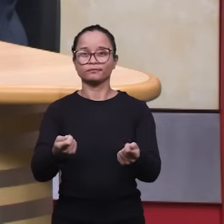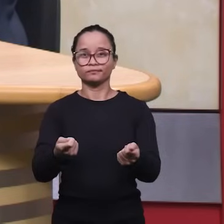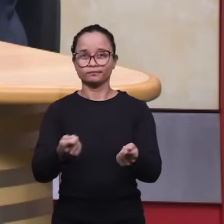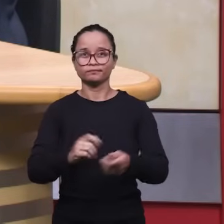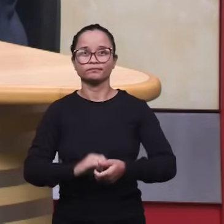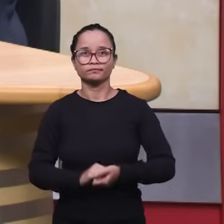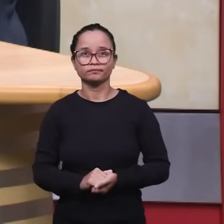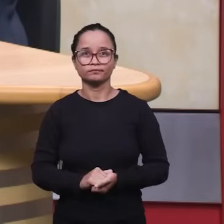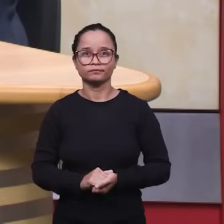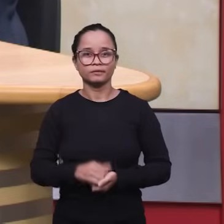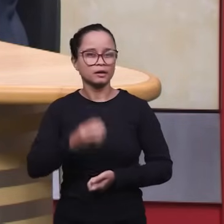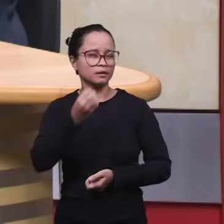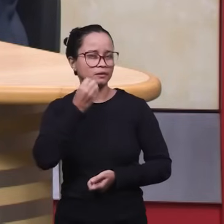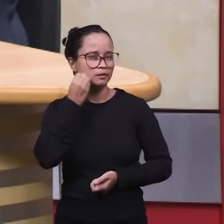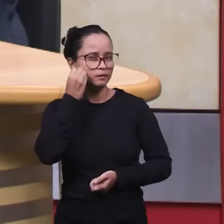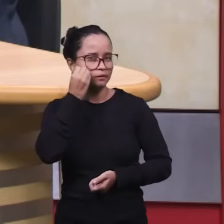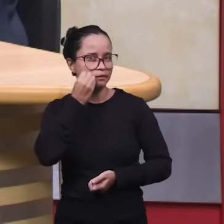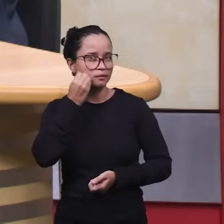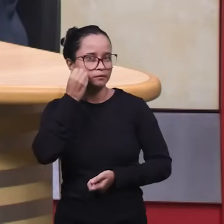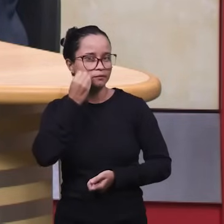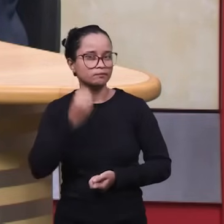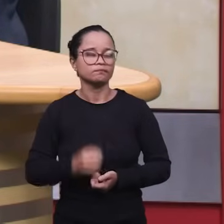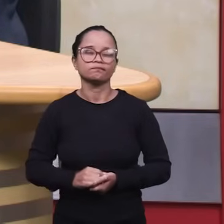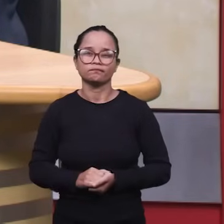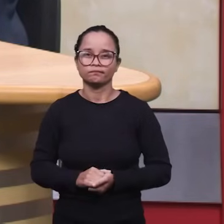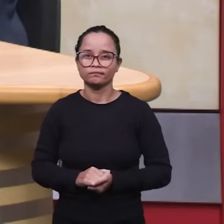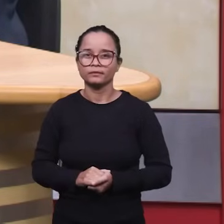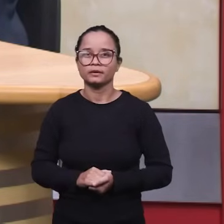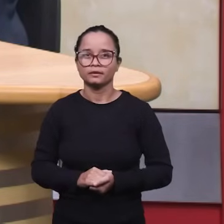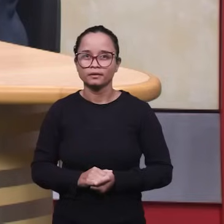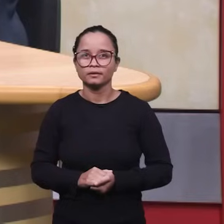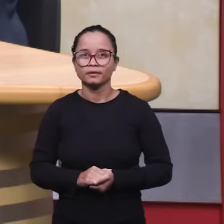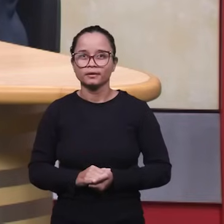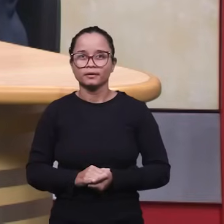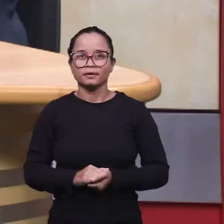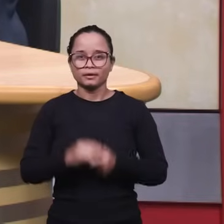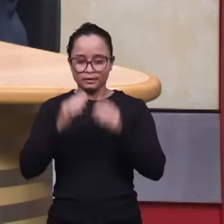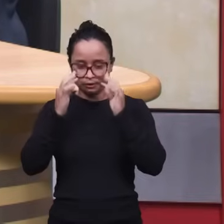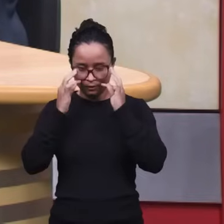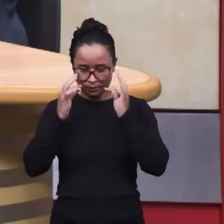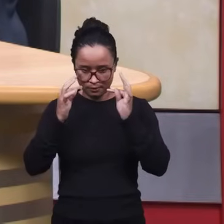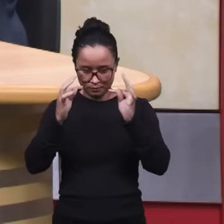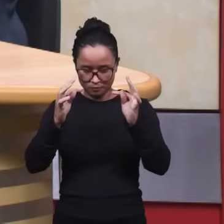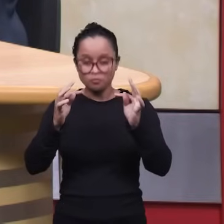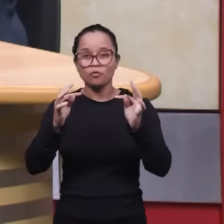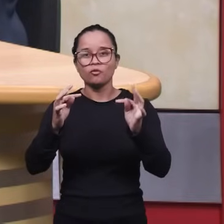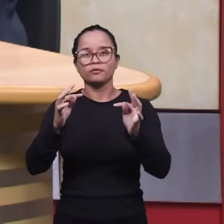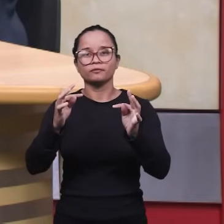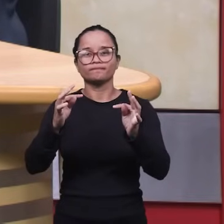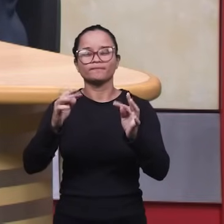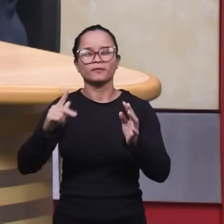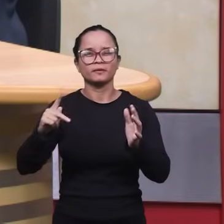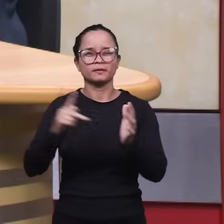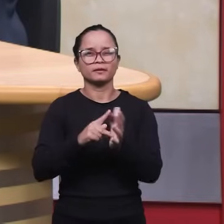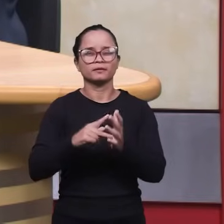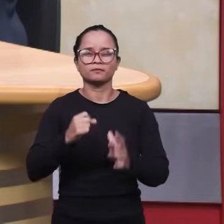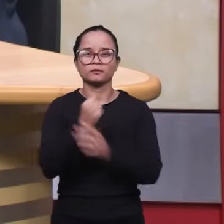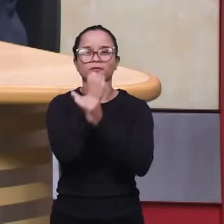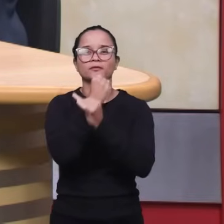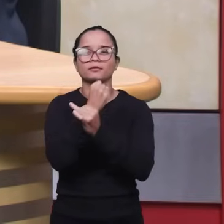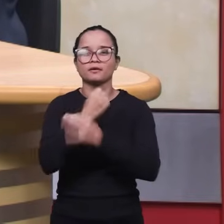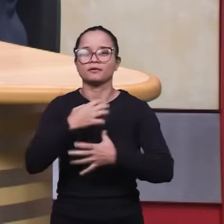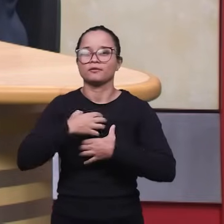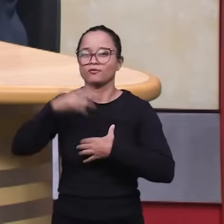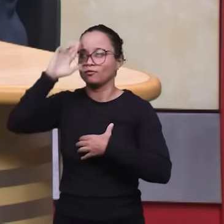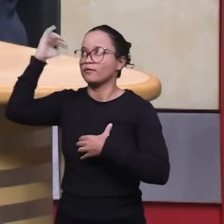e a experiência que se testifica, né? se consolida, é ouvir a